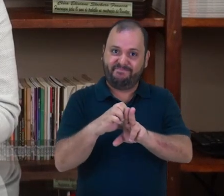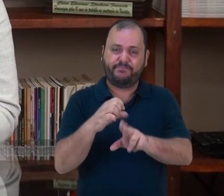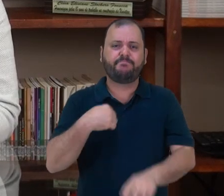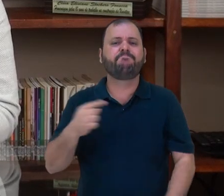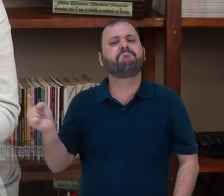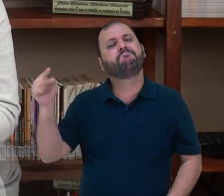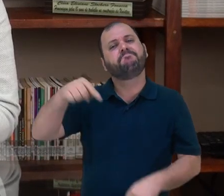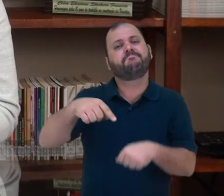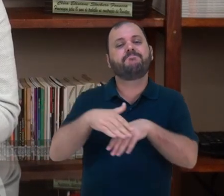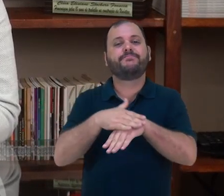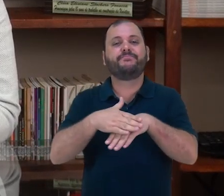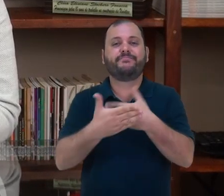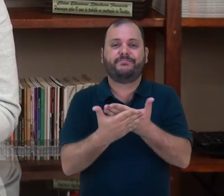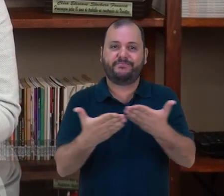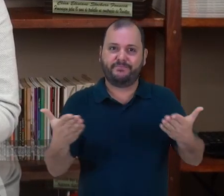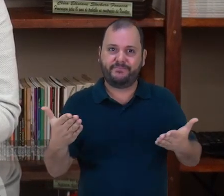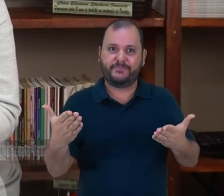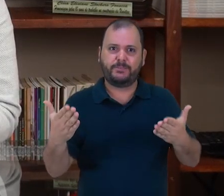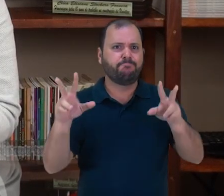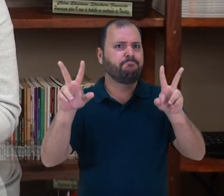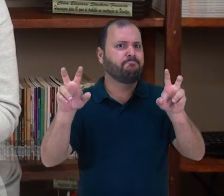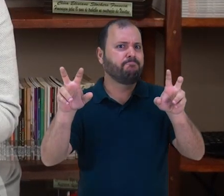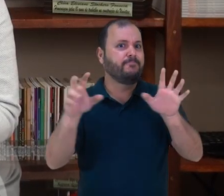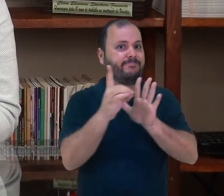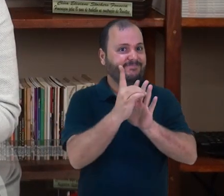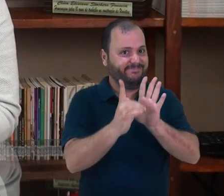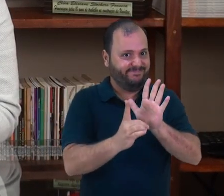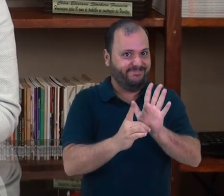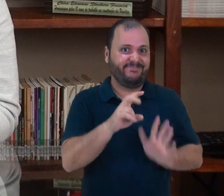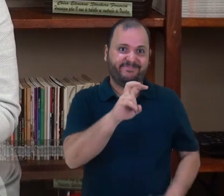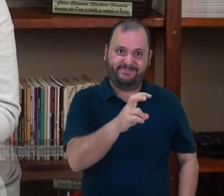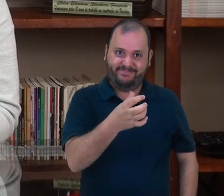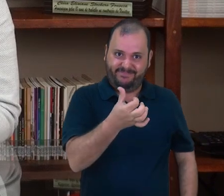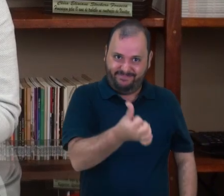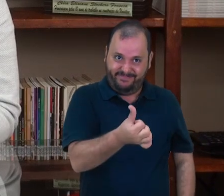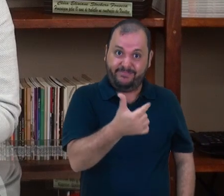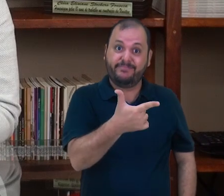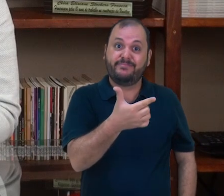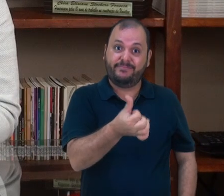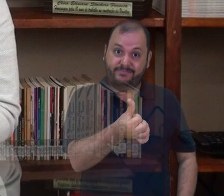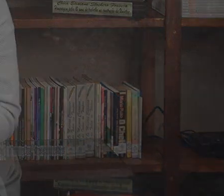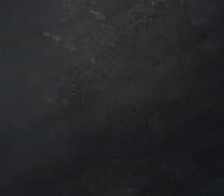vou conversar com vocês sobre o importante decreto 5626.